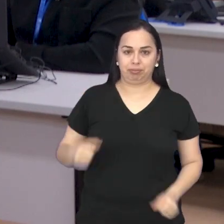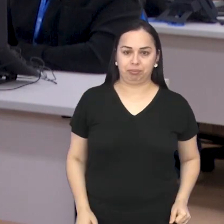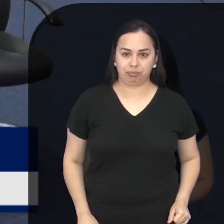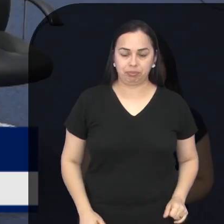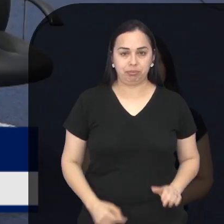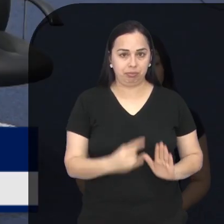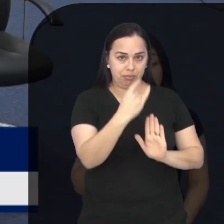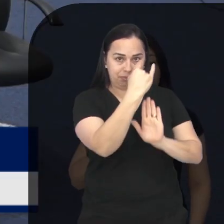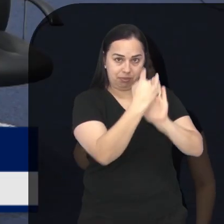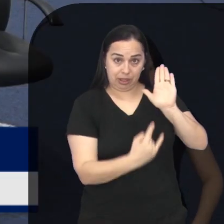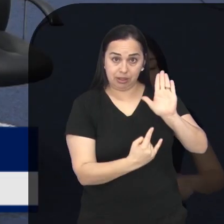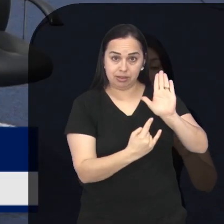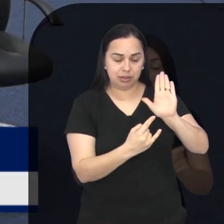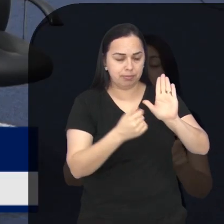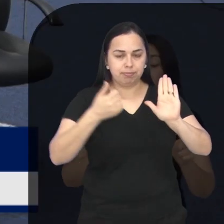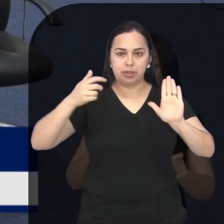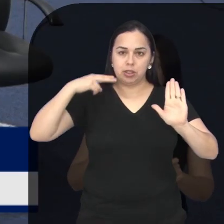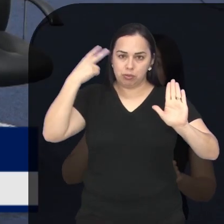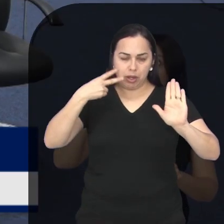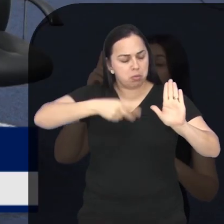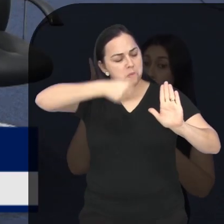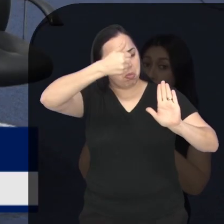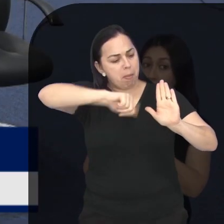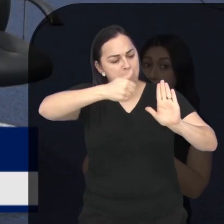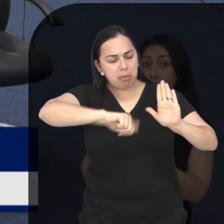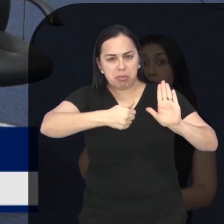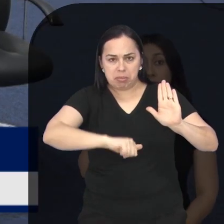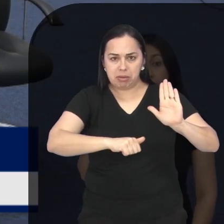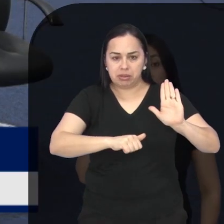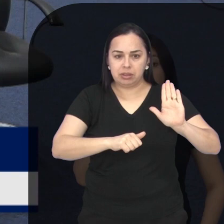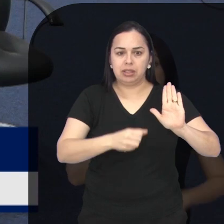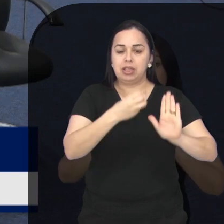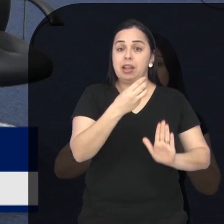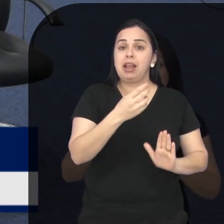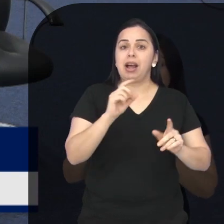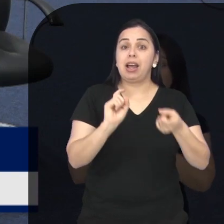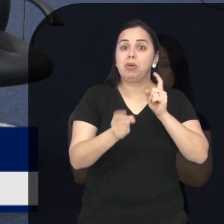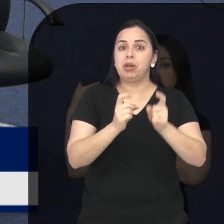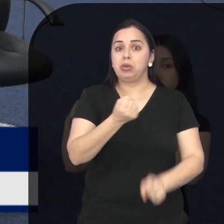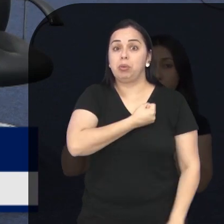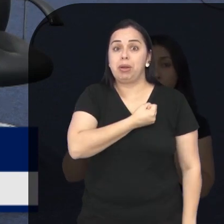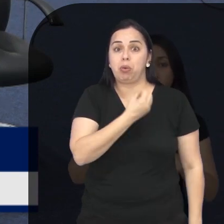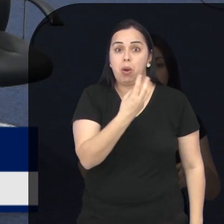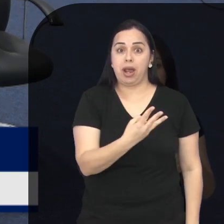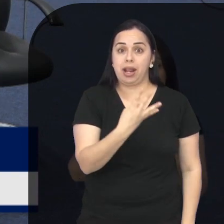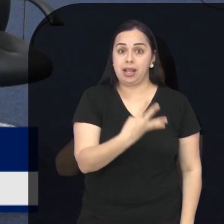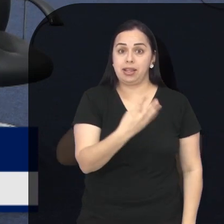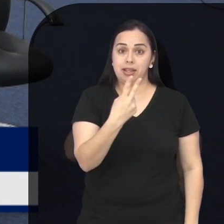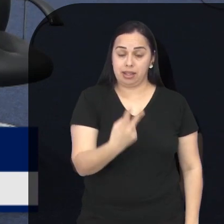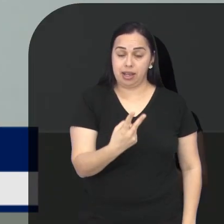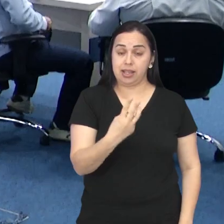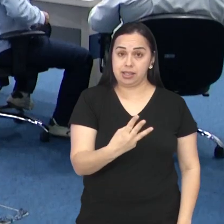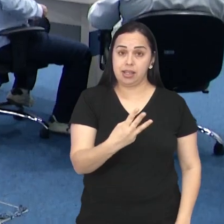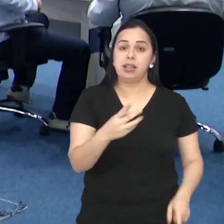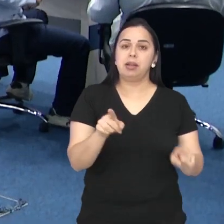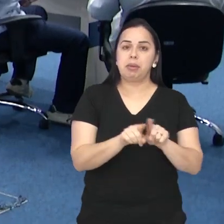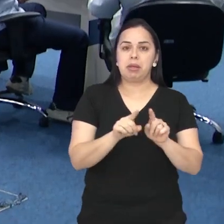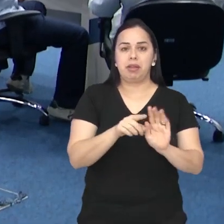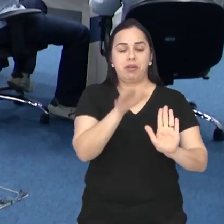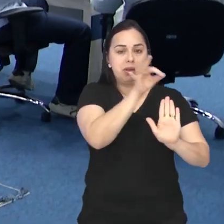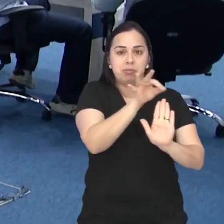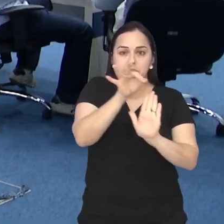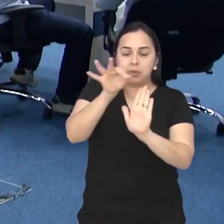Acompanhe. Entre os documentos apreciados pelos vereadores durante a 43ª sessão do ano,